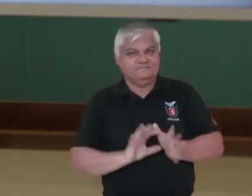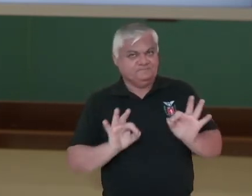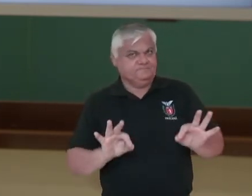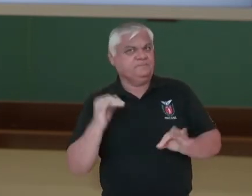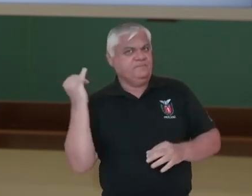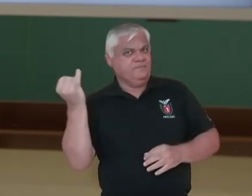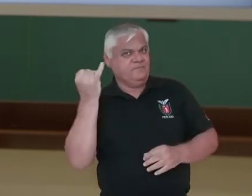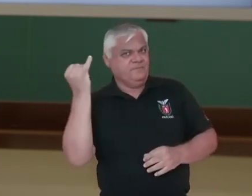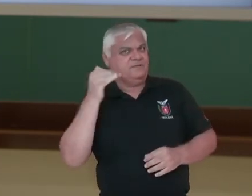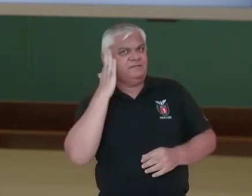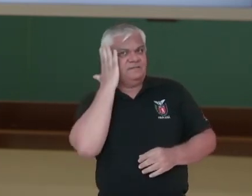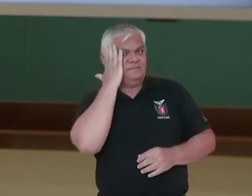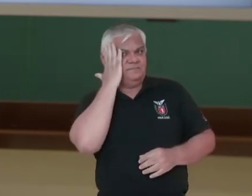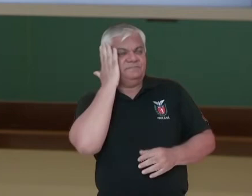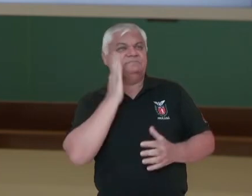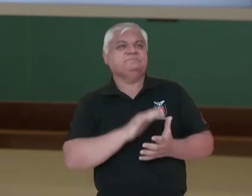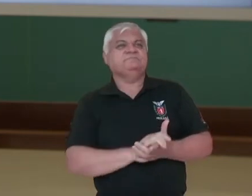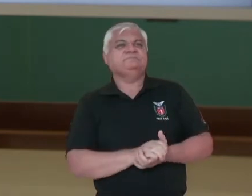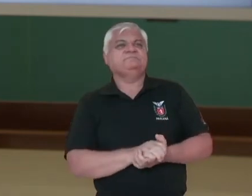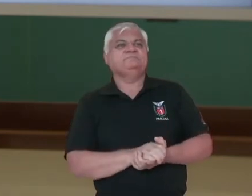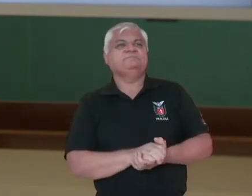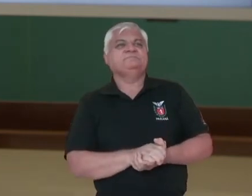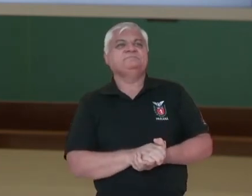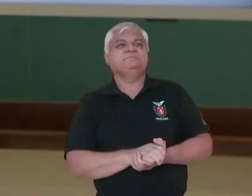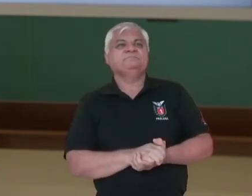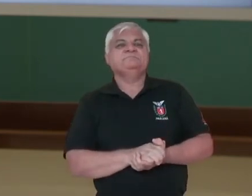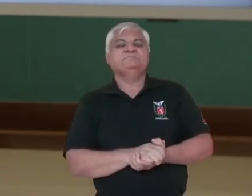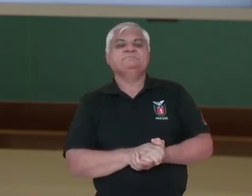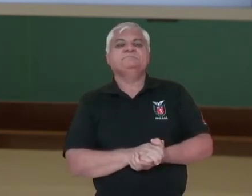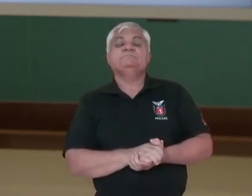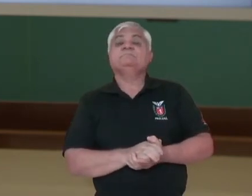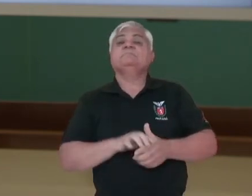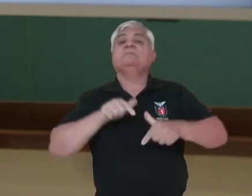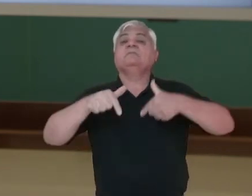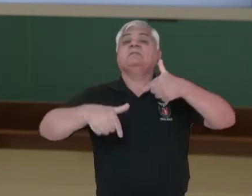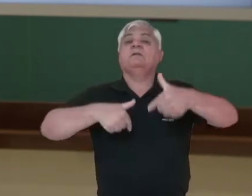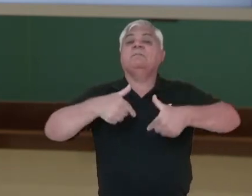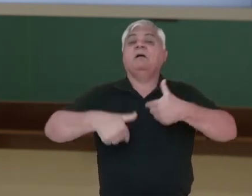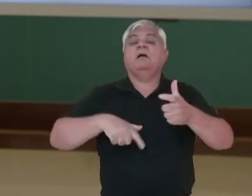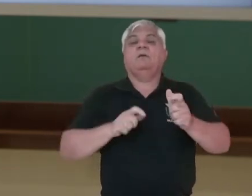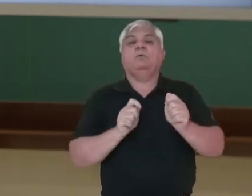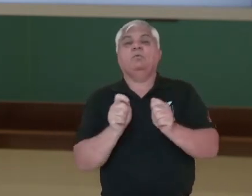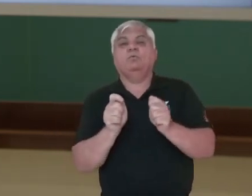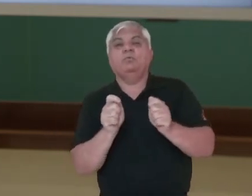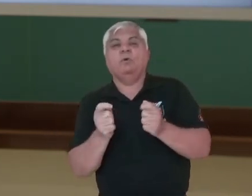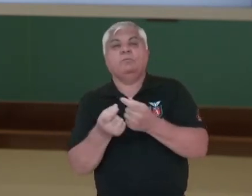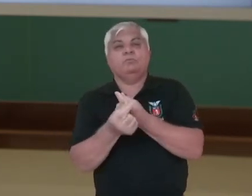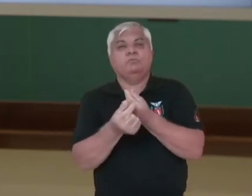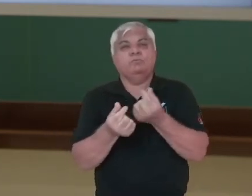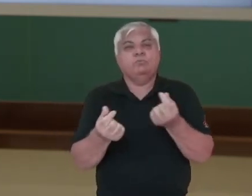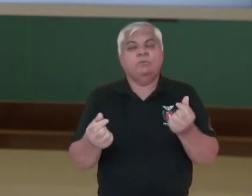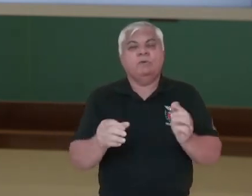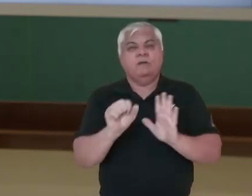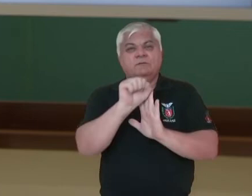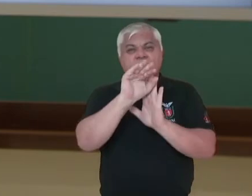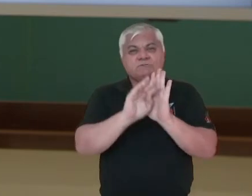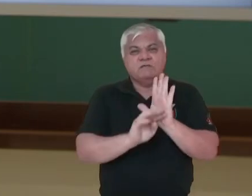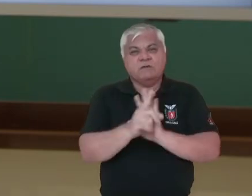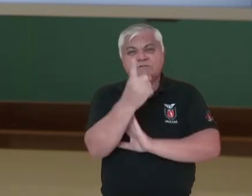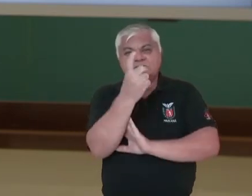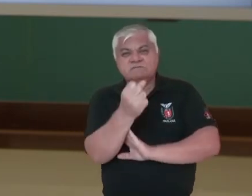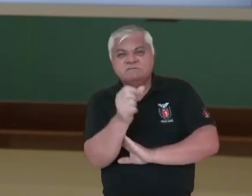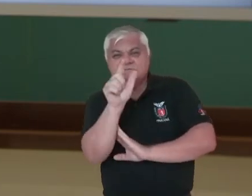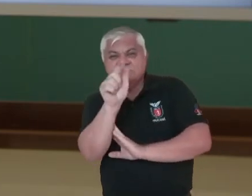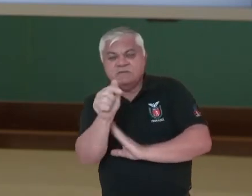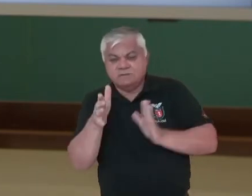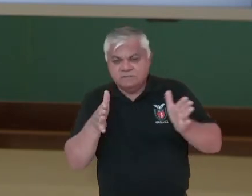importante a gente pensar. E ainda, em relação às atividades econômicas ali dos séculos XVI e XVII, o que